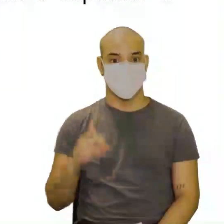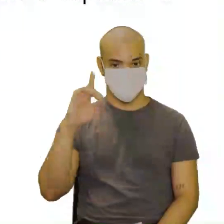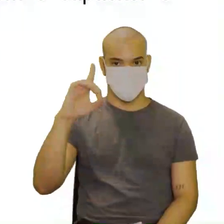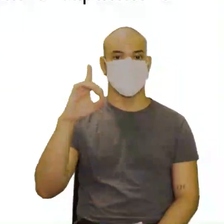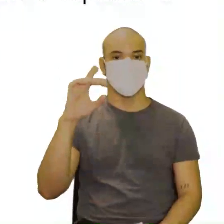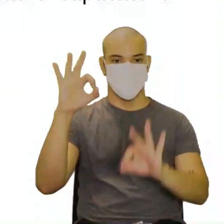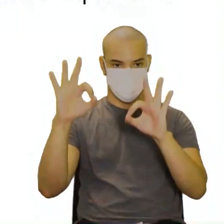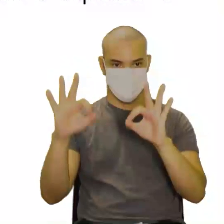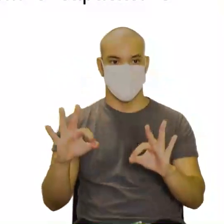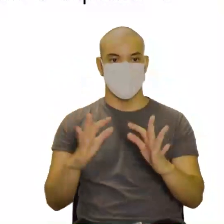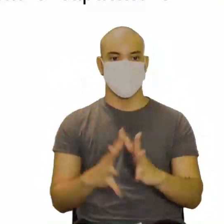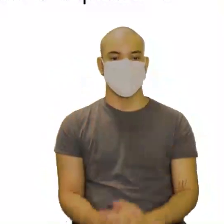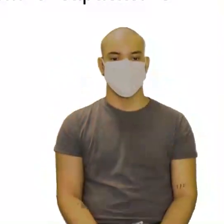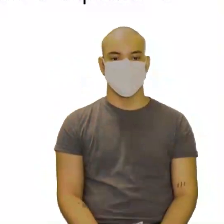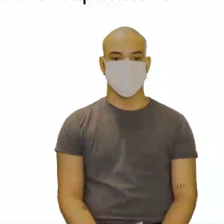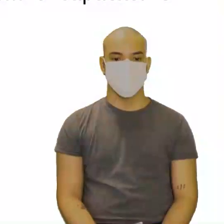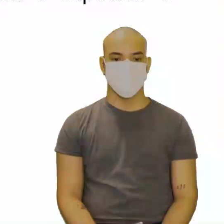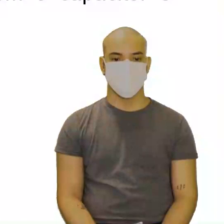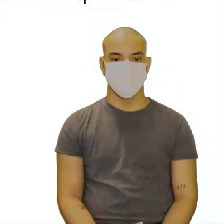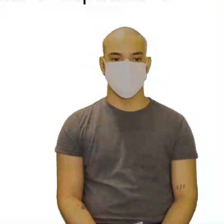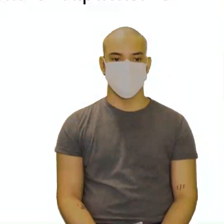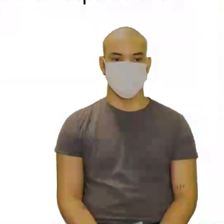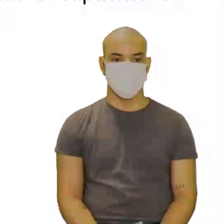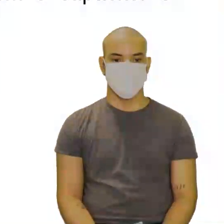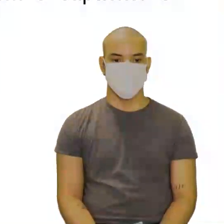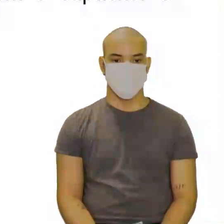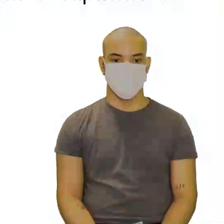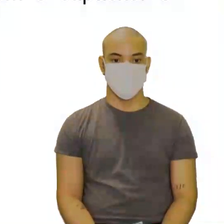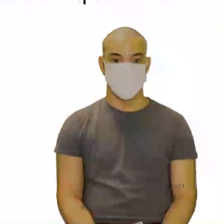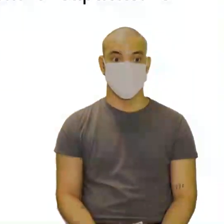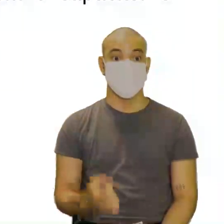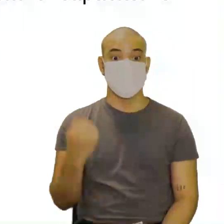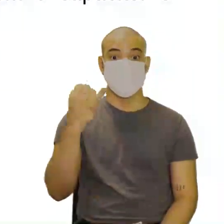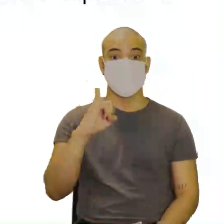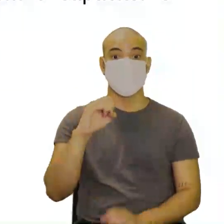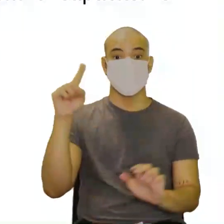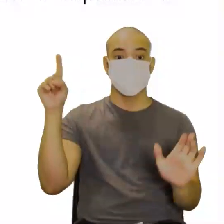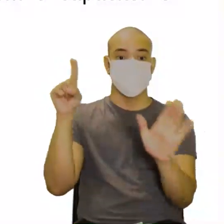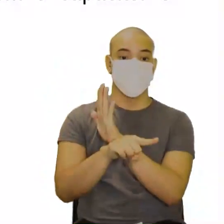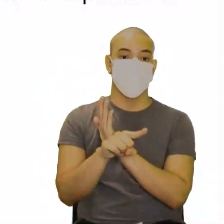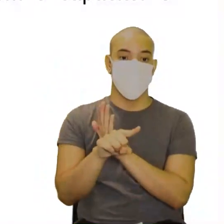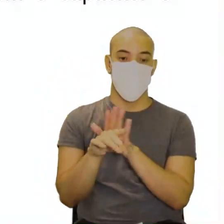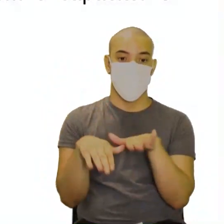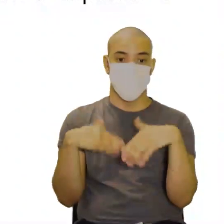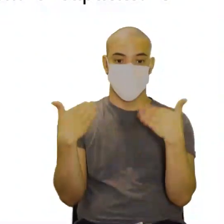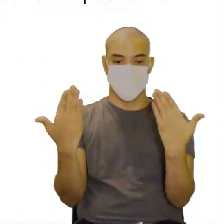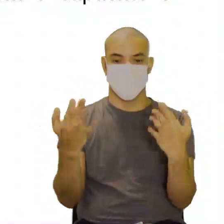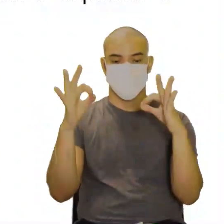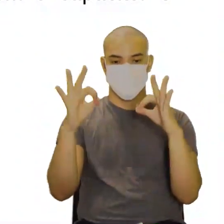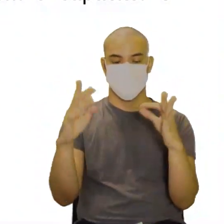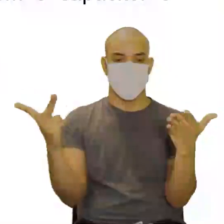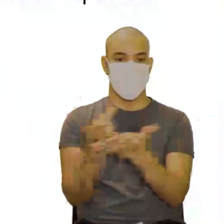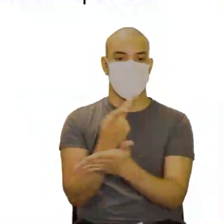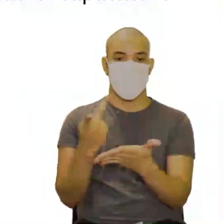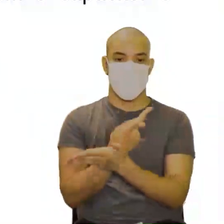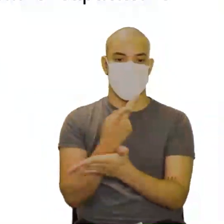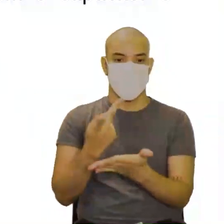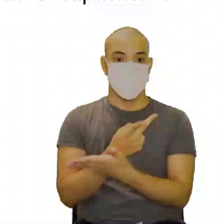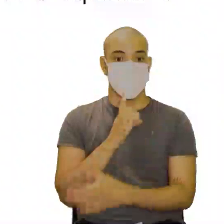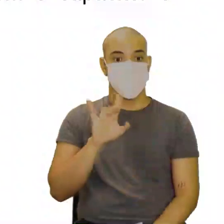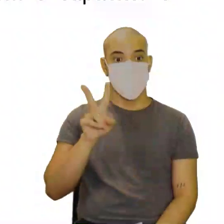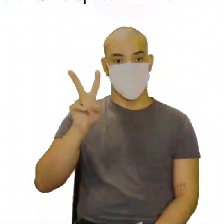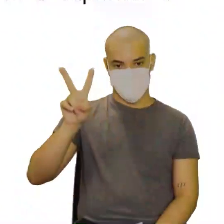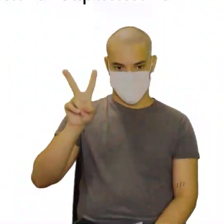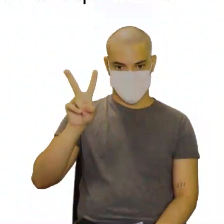ali a alternativa D, ele quer saber as corretas. Se ele tivesse perguntando a afirmativa errada, seria o que? Somente